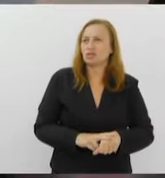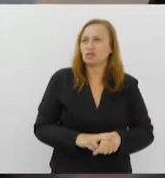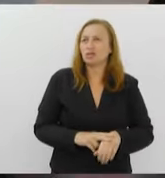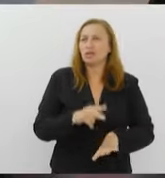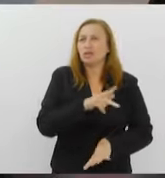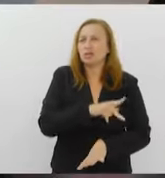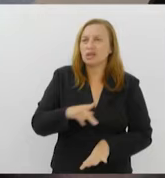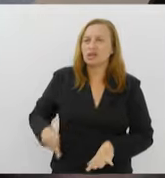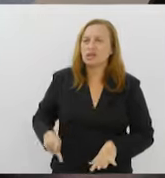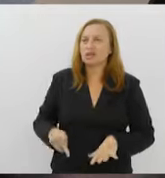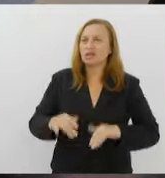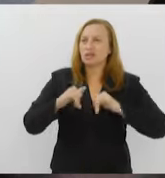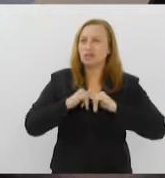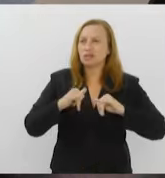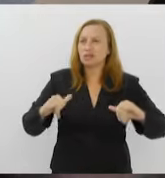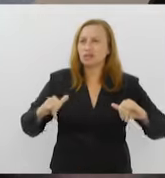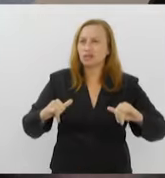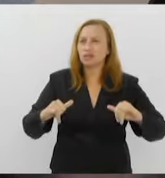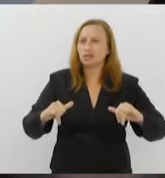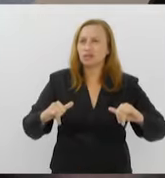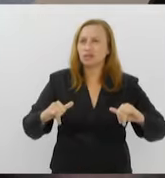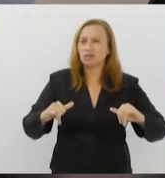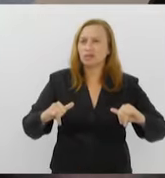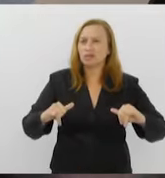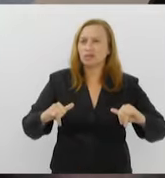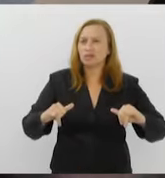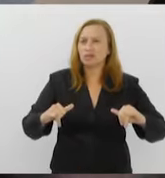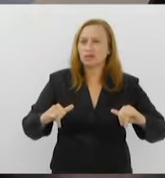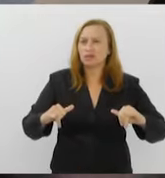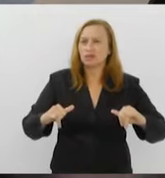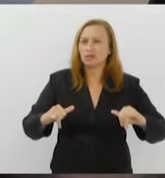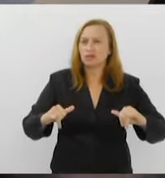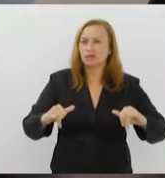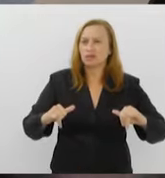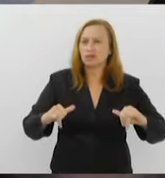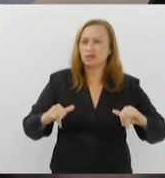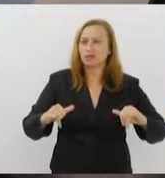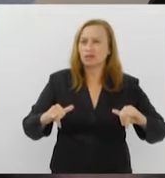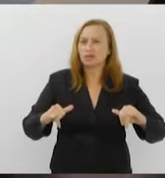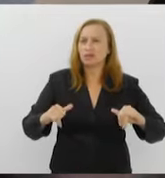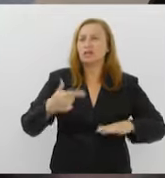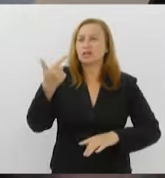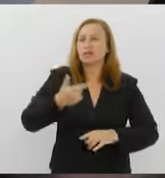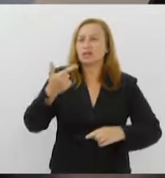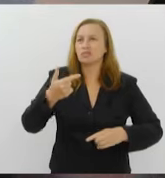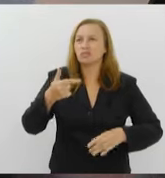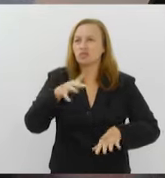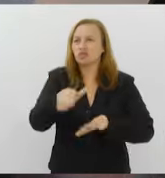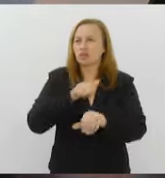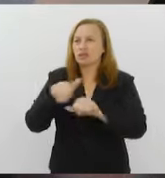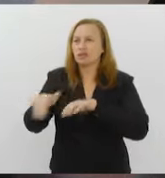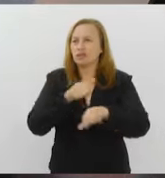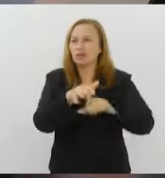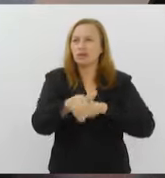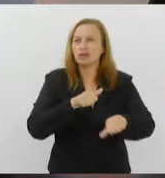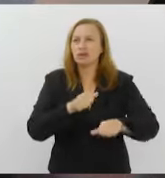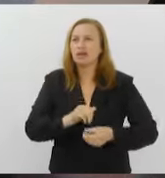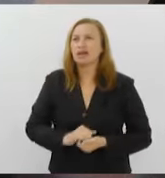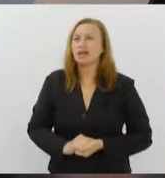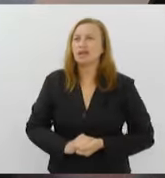irá proclamar, irá proceder à segunda chamada.